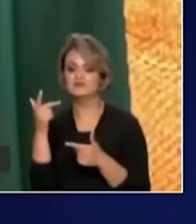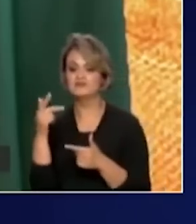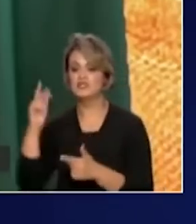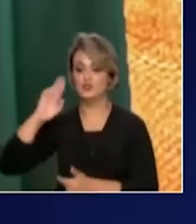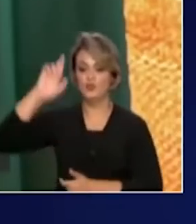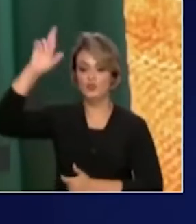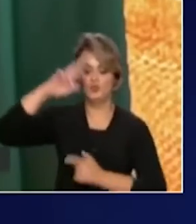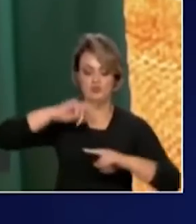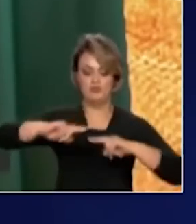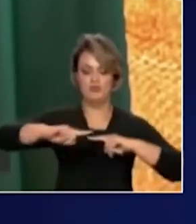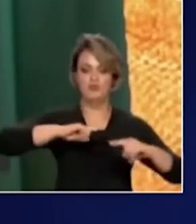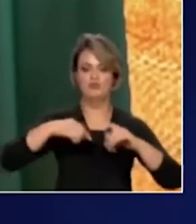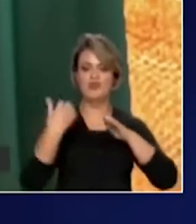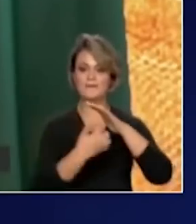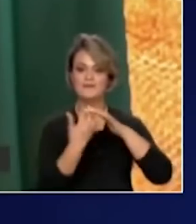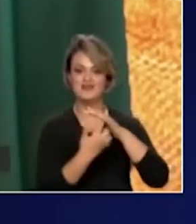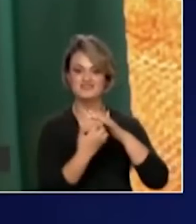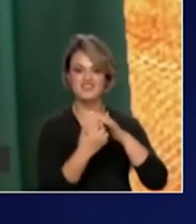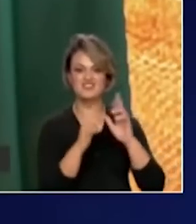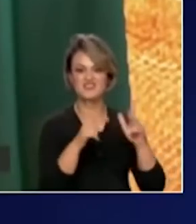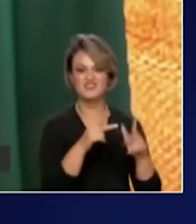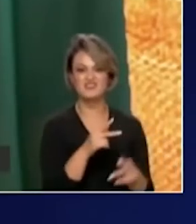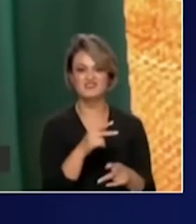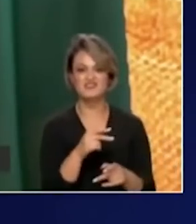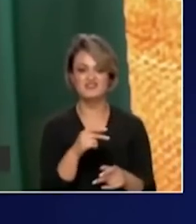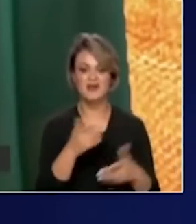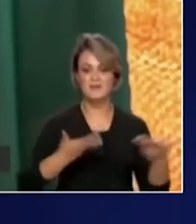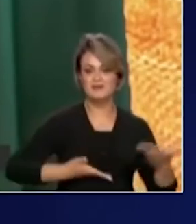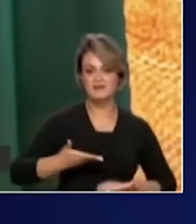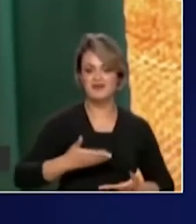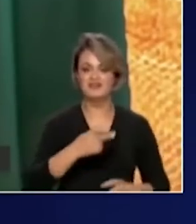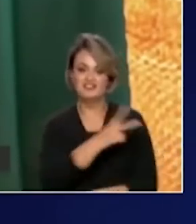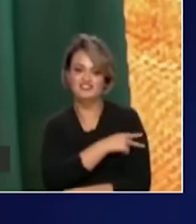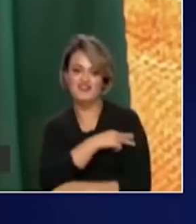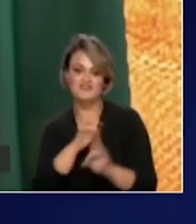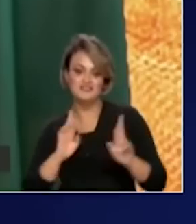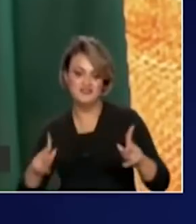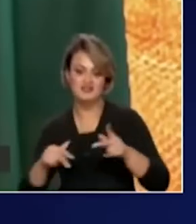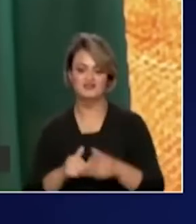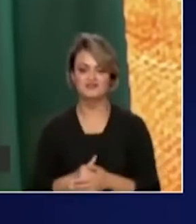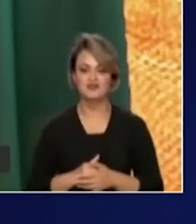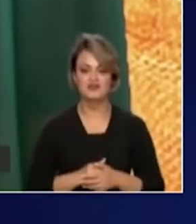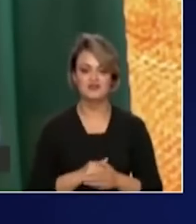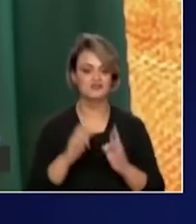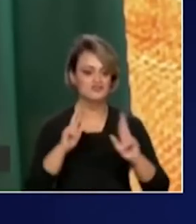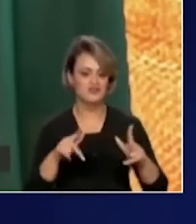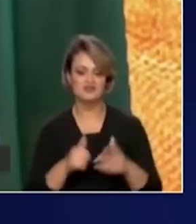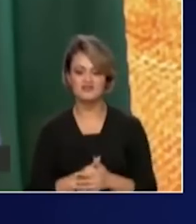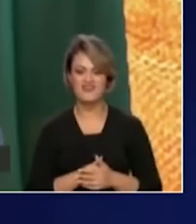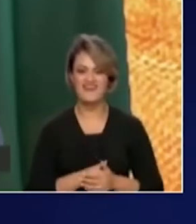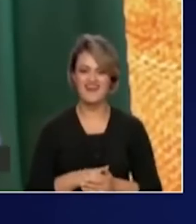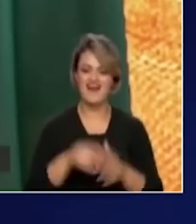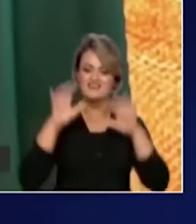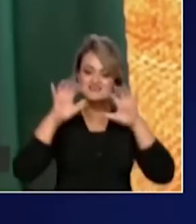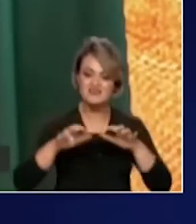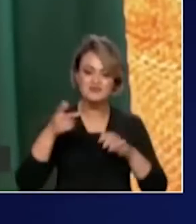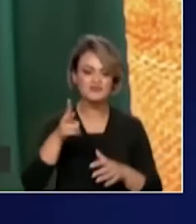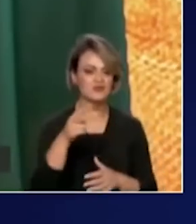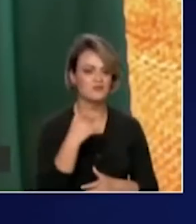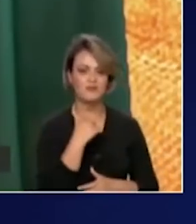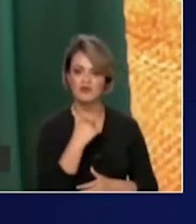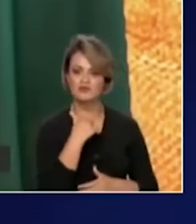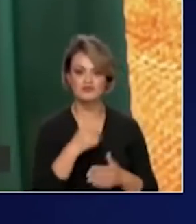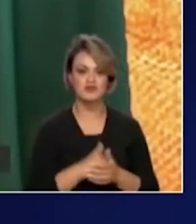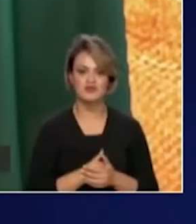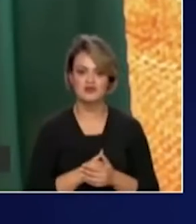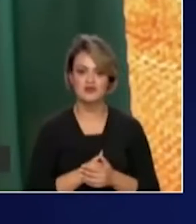são donos das empresas que produzem trabalho. Há uma diferença que não pode continuar existindo,